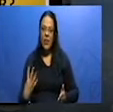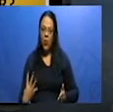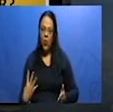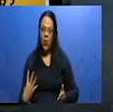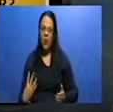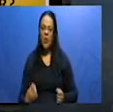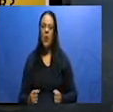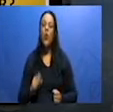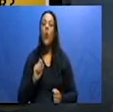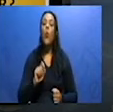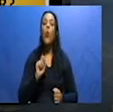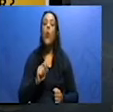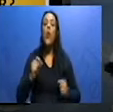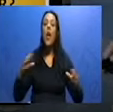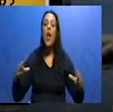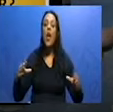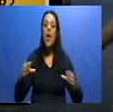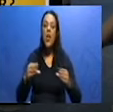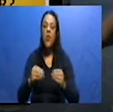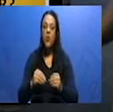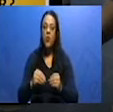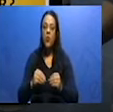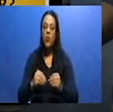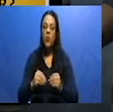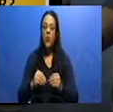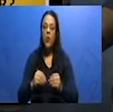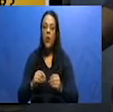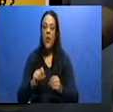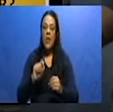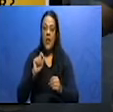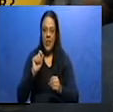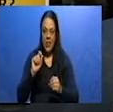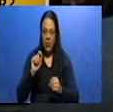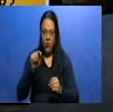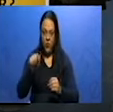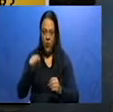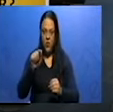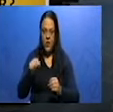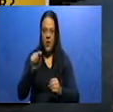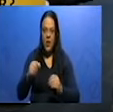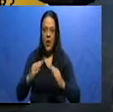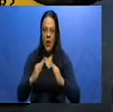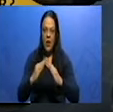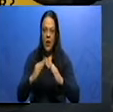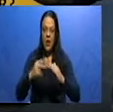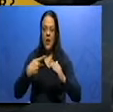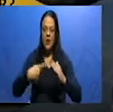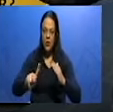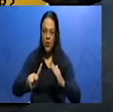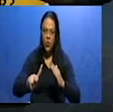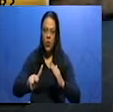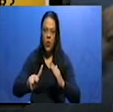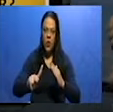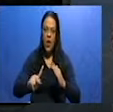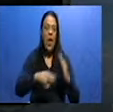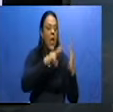em resumo, vocês têm que ler o conteúdo integral. Tem que ler todo o conteúdo.